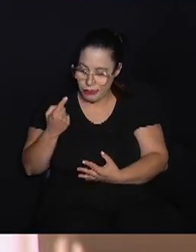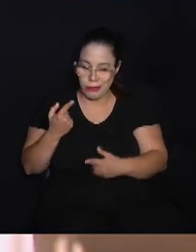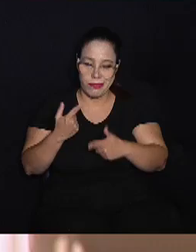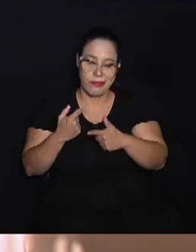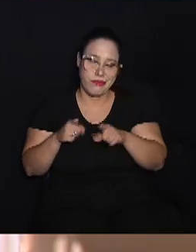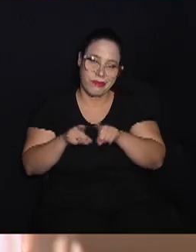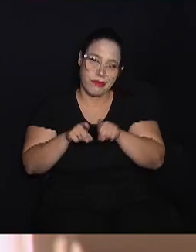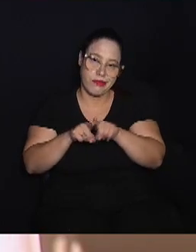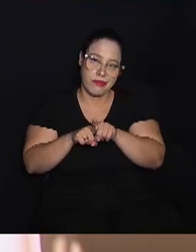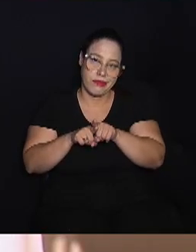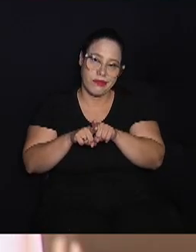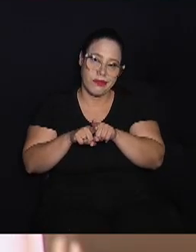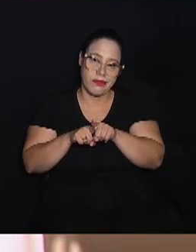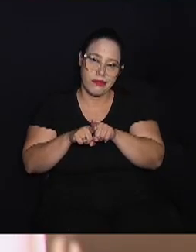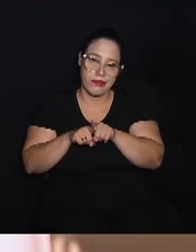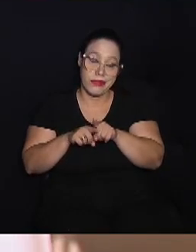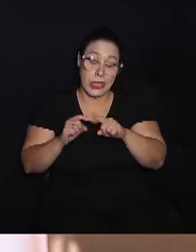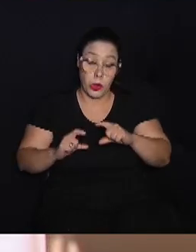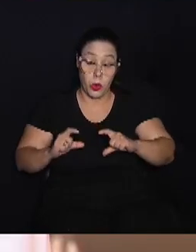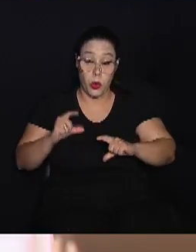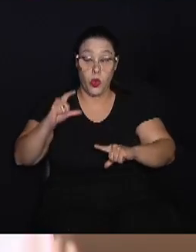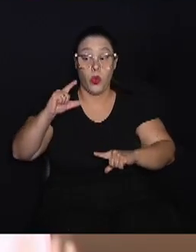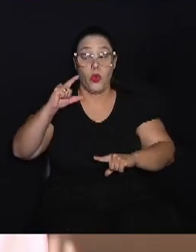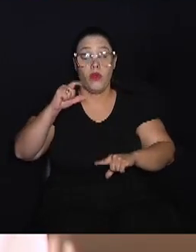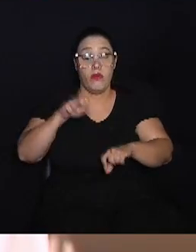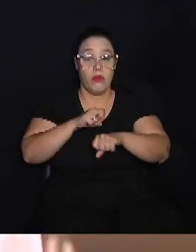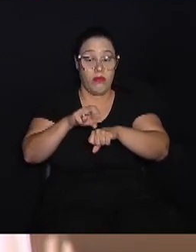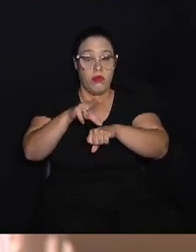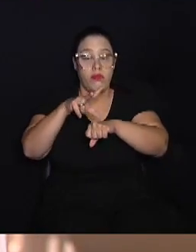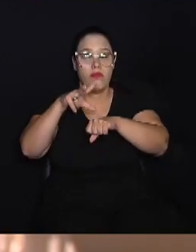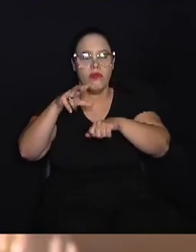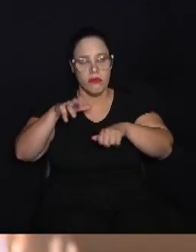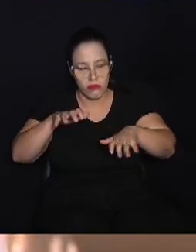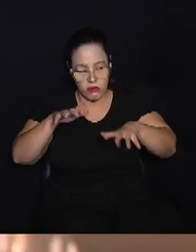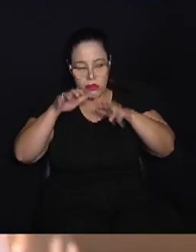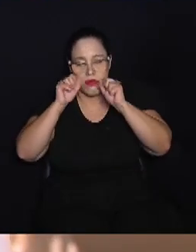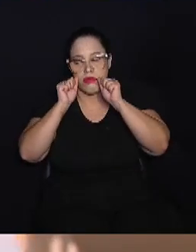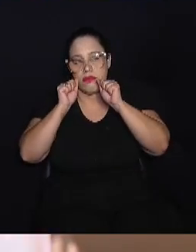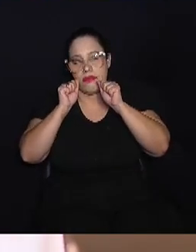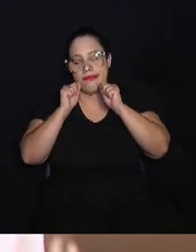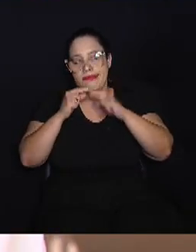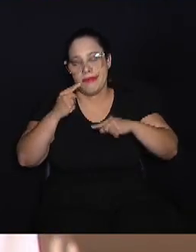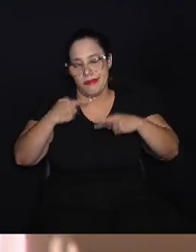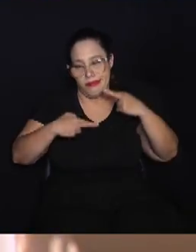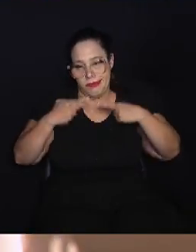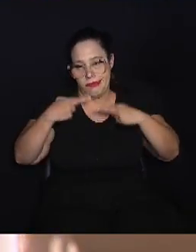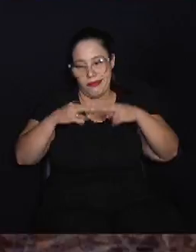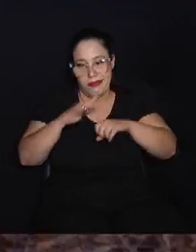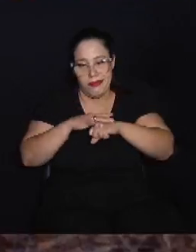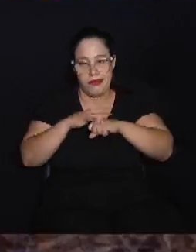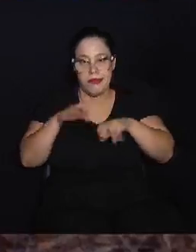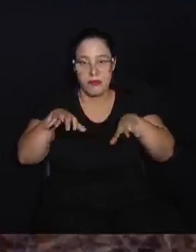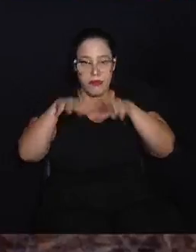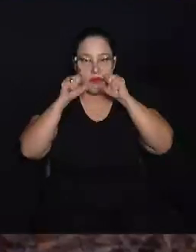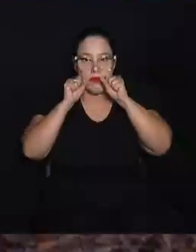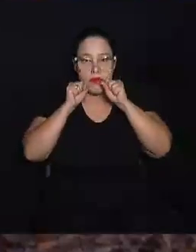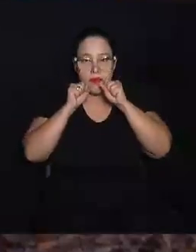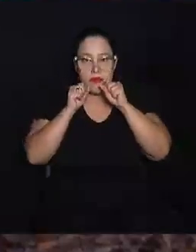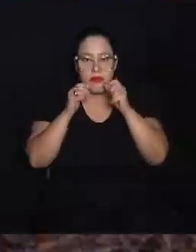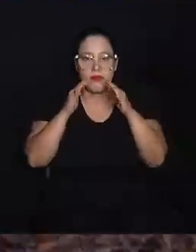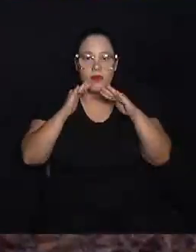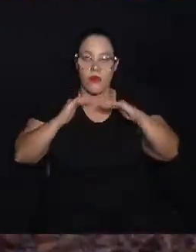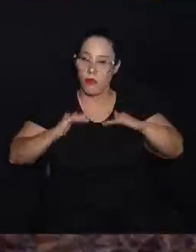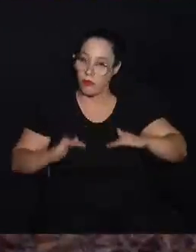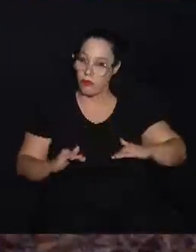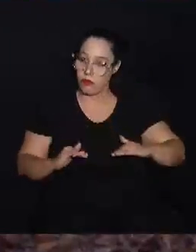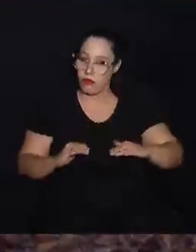a época onde a gente tem um aumento dos vírus respiratórios que estão mais relacionados a doenças respiratórias. Para amenizar os